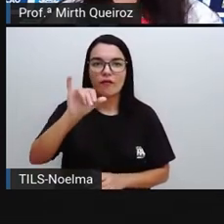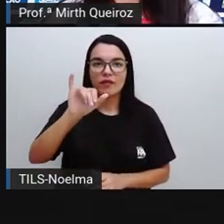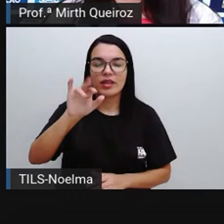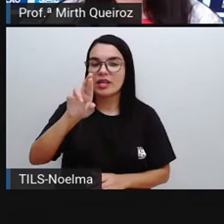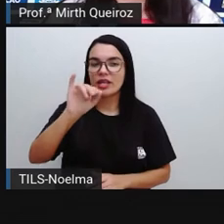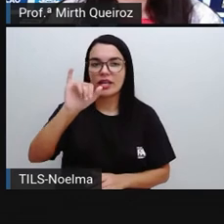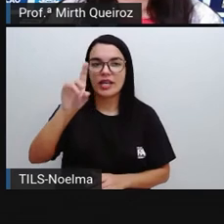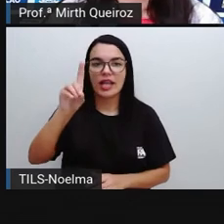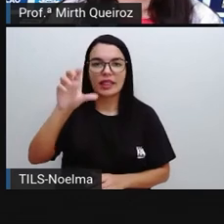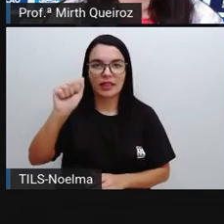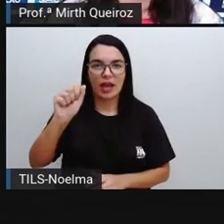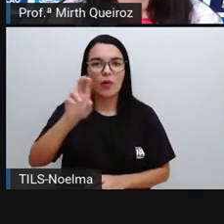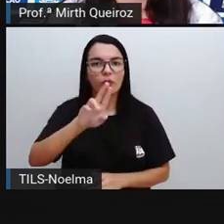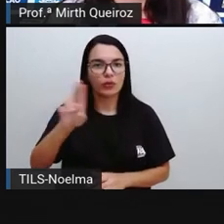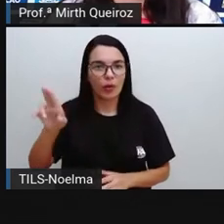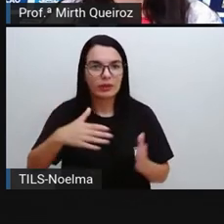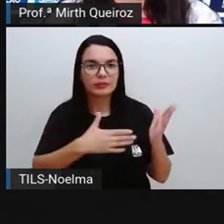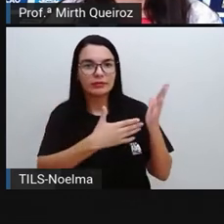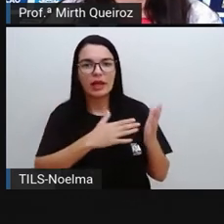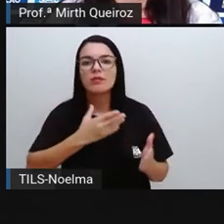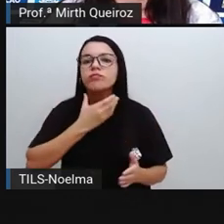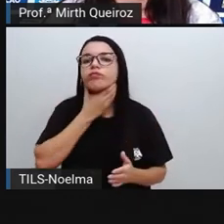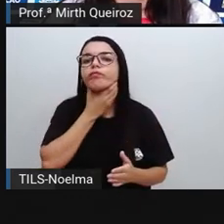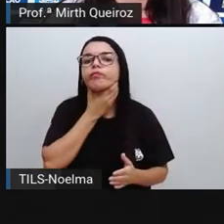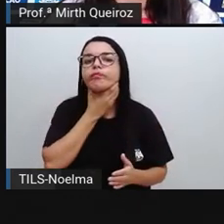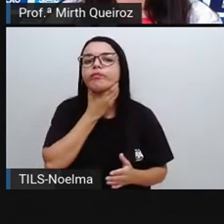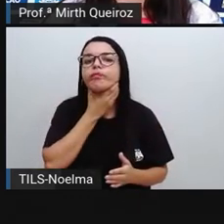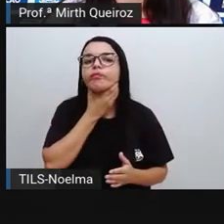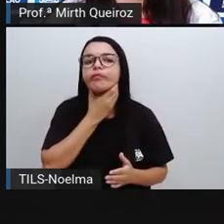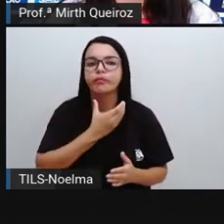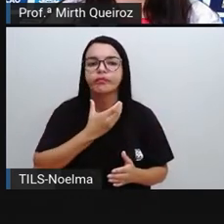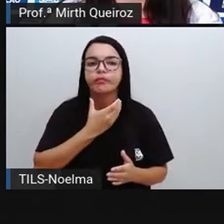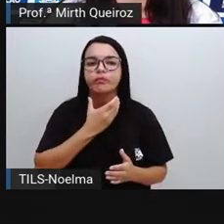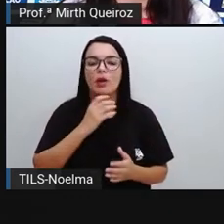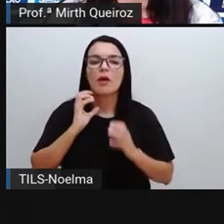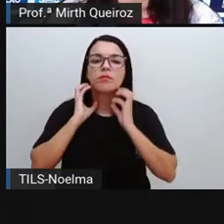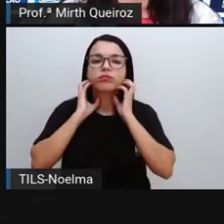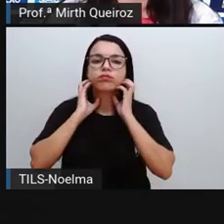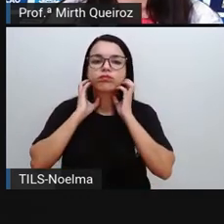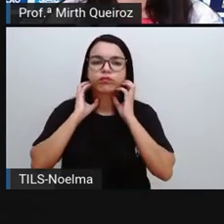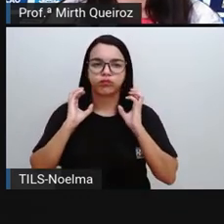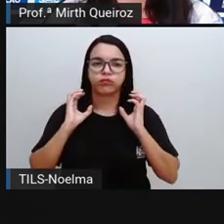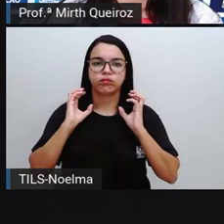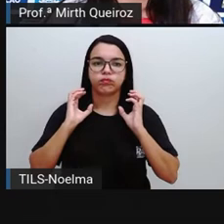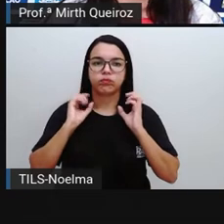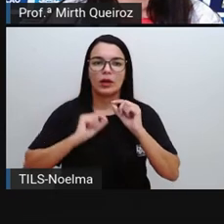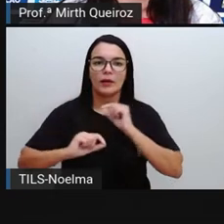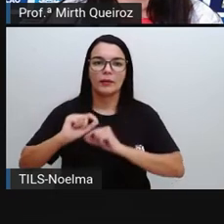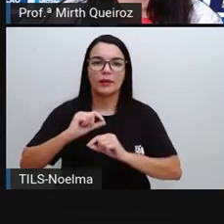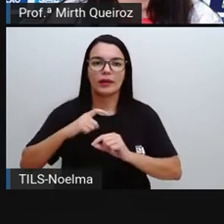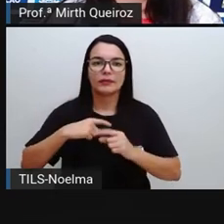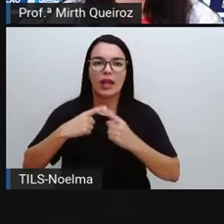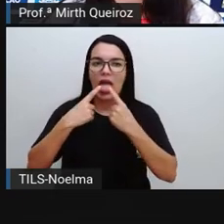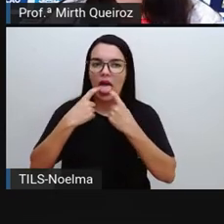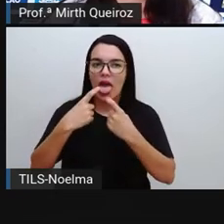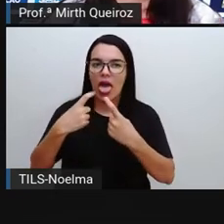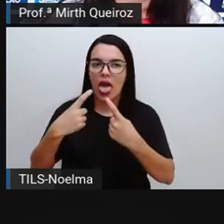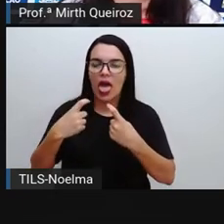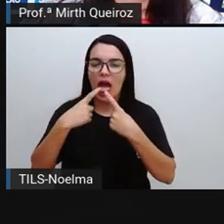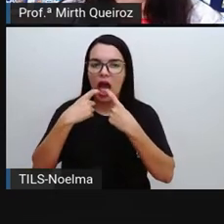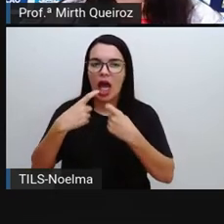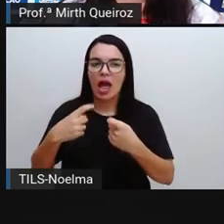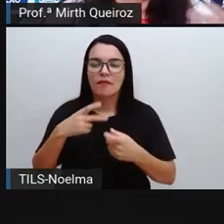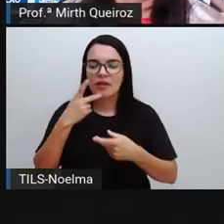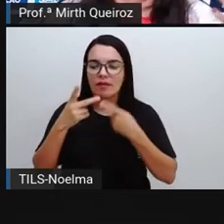paramyxovirida. É o nome do vírus causador da caxumba. A transmissão acontece através da secreção de gotículas de saliva durante a fala, você